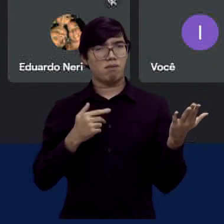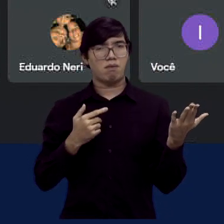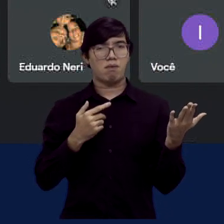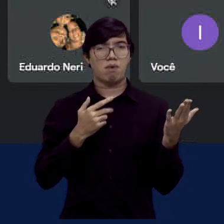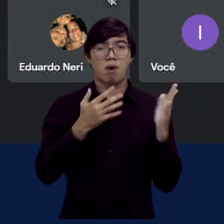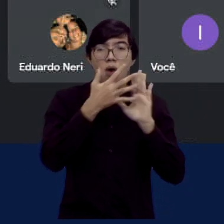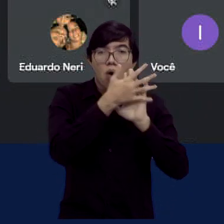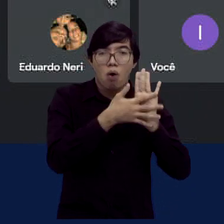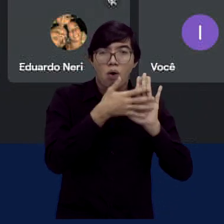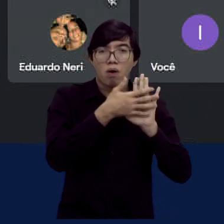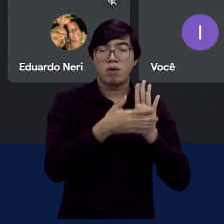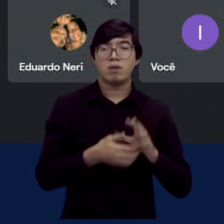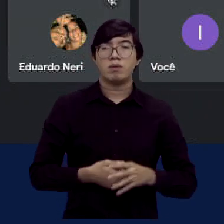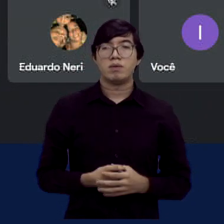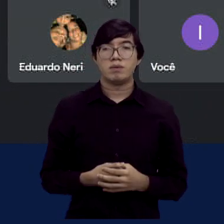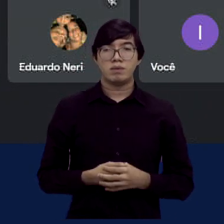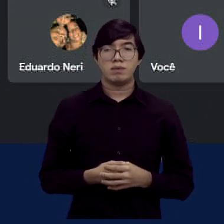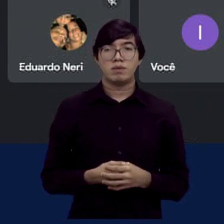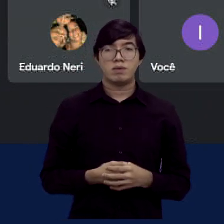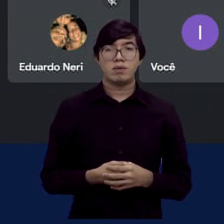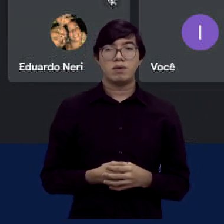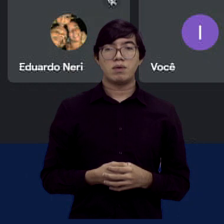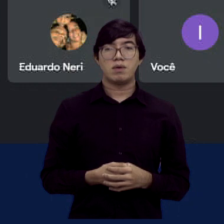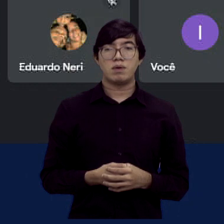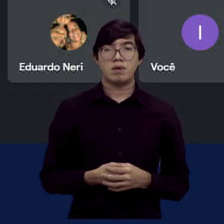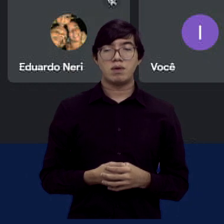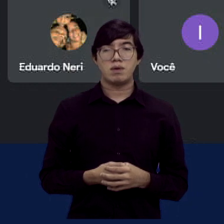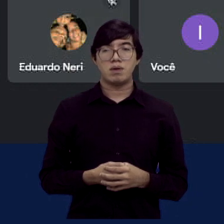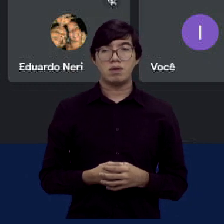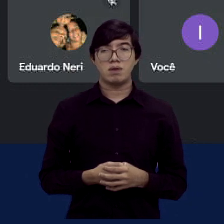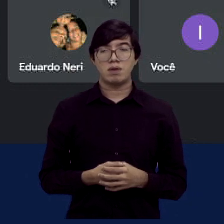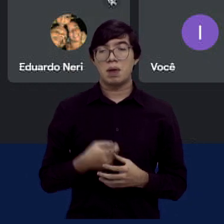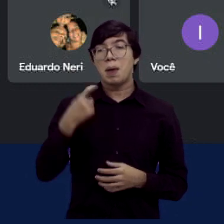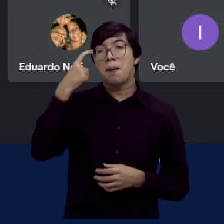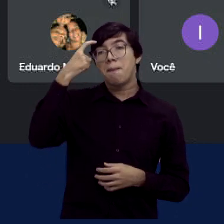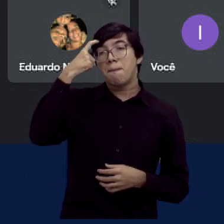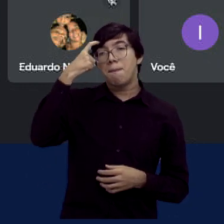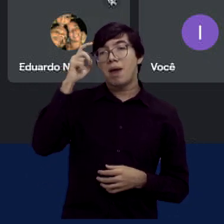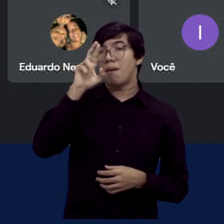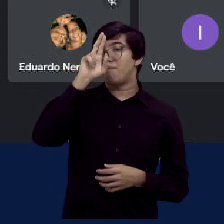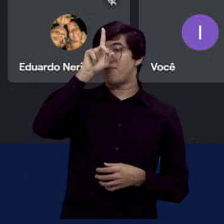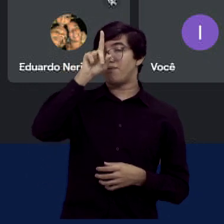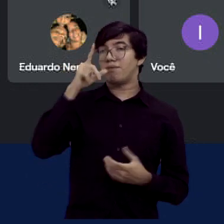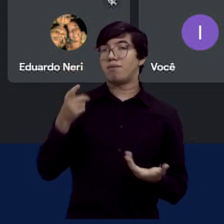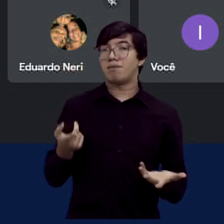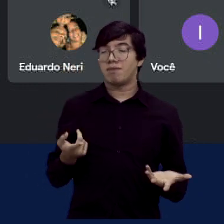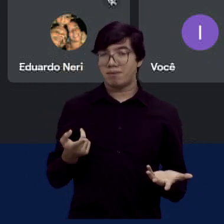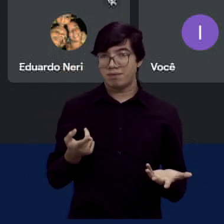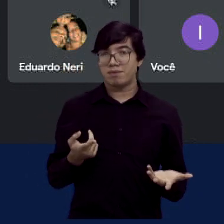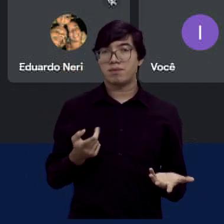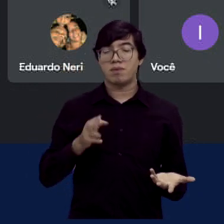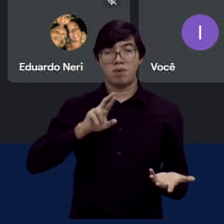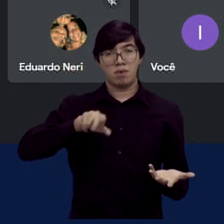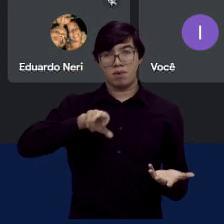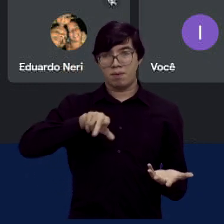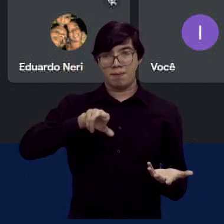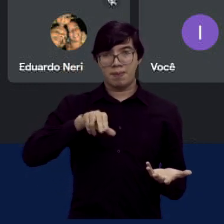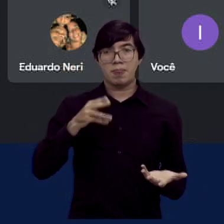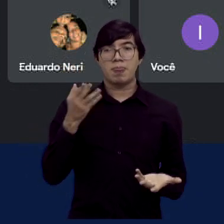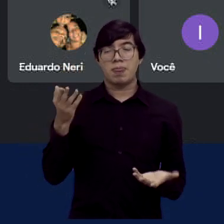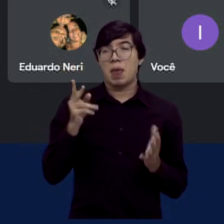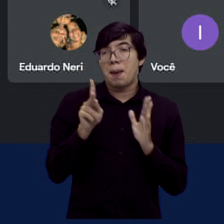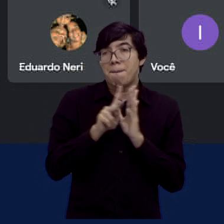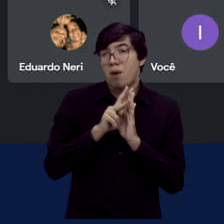sabe? No começo parece até erro, né, Luiz? É raro você diz, esse cara não sabe fazer quadrinho. Mas você entende que é uma coisa